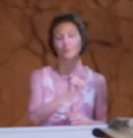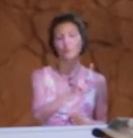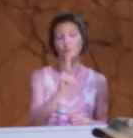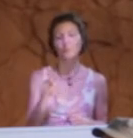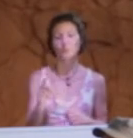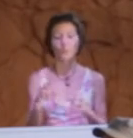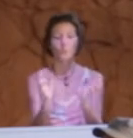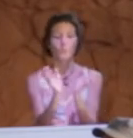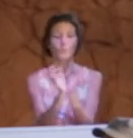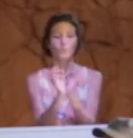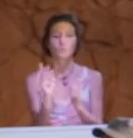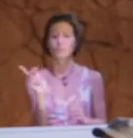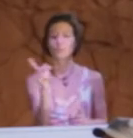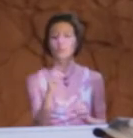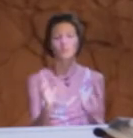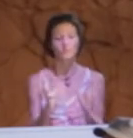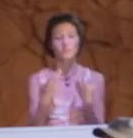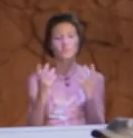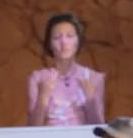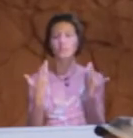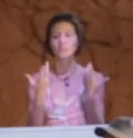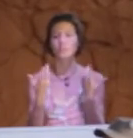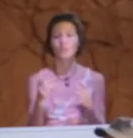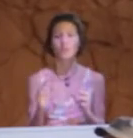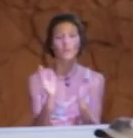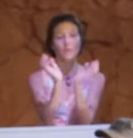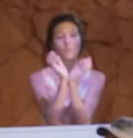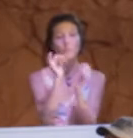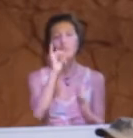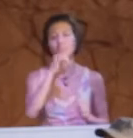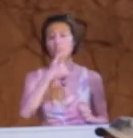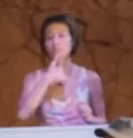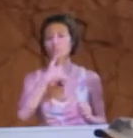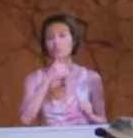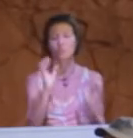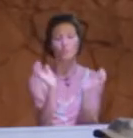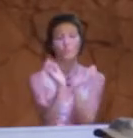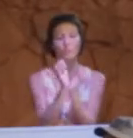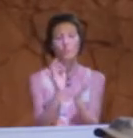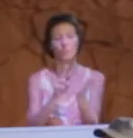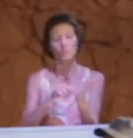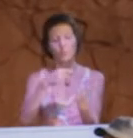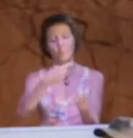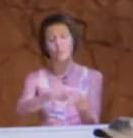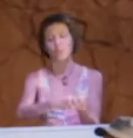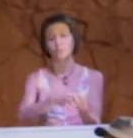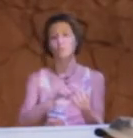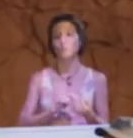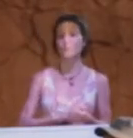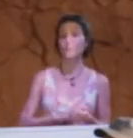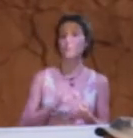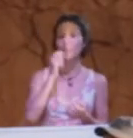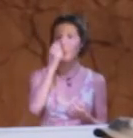que não faz festa é um povo vencido, é um povo triste, é um povo morto. Então, todas as vezes, hoje eu vi a